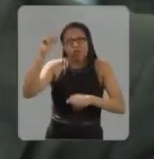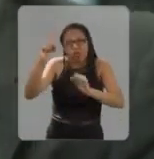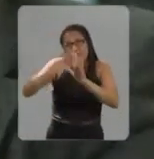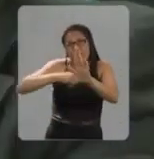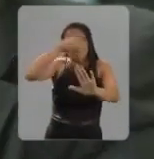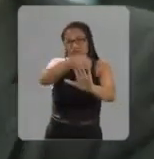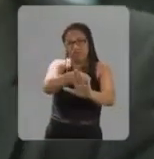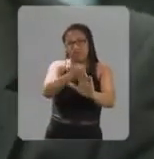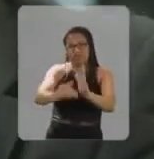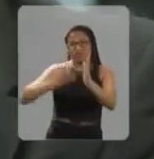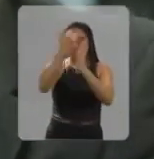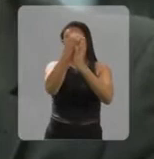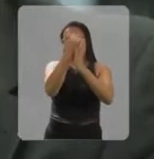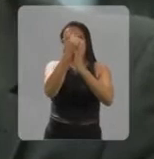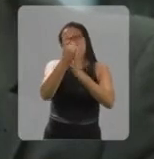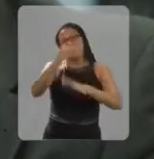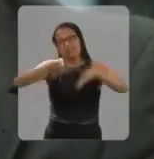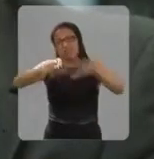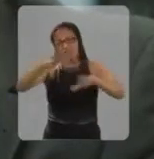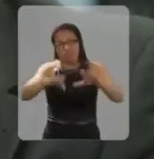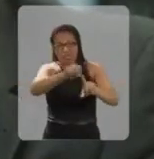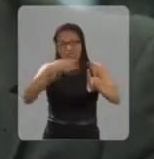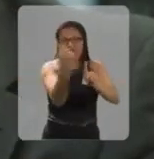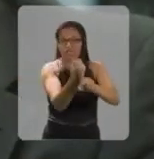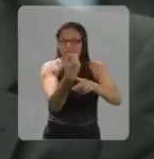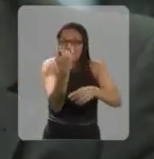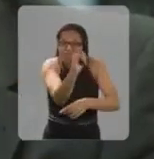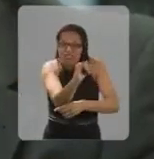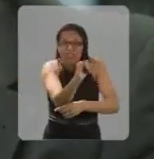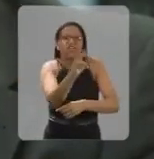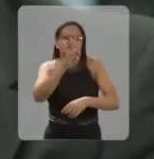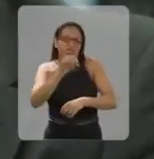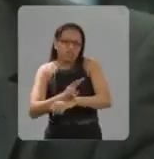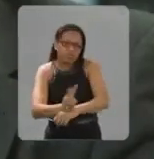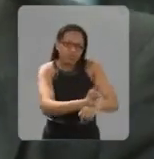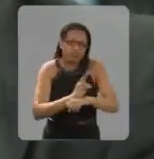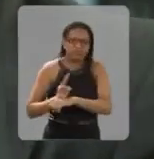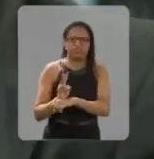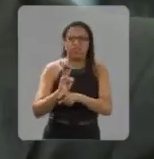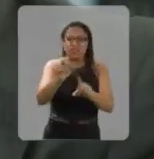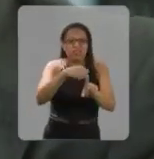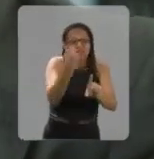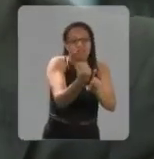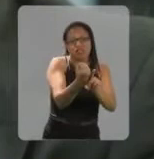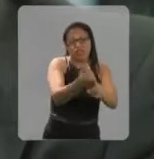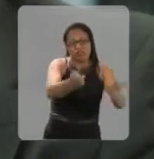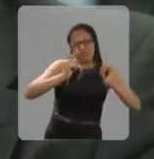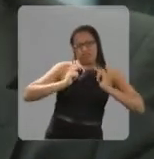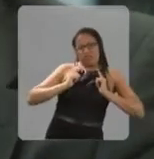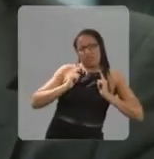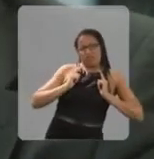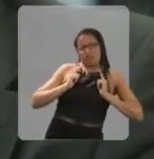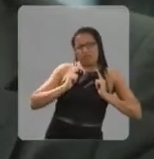menos corrupto a depender da sociedade que ele vai gerir. Se ele vai ter uma sociedade acomodada,